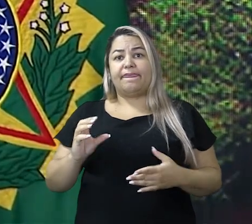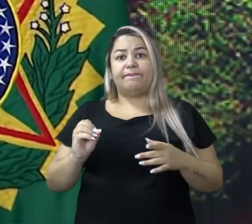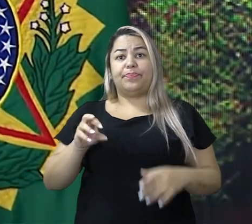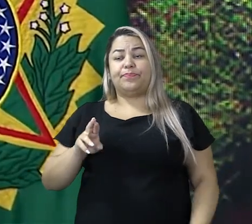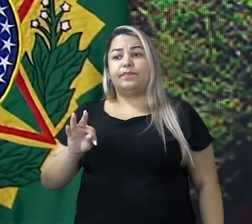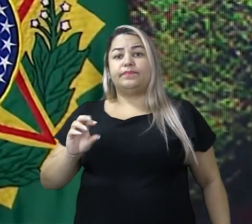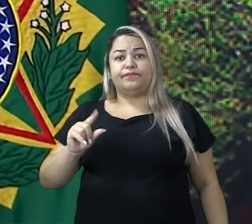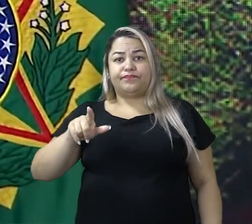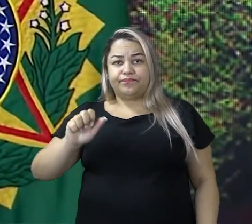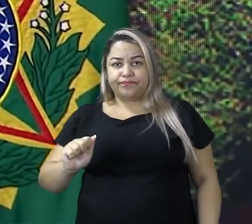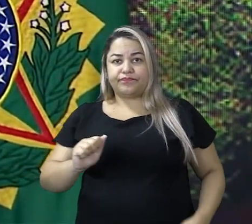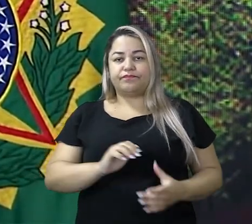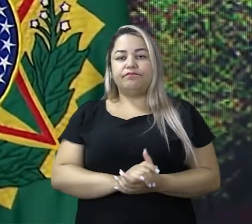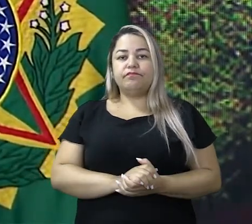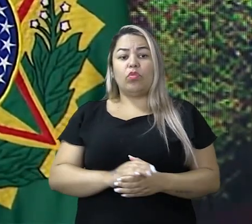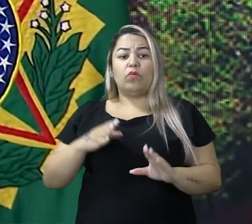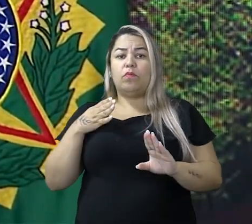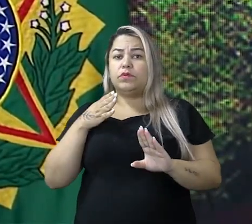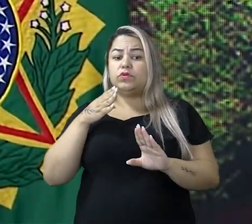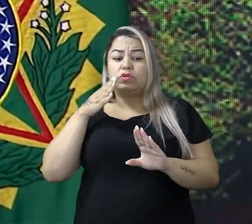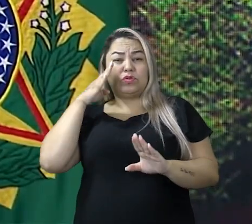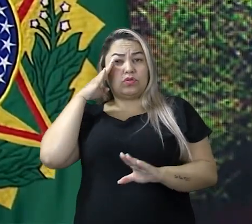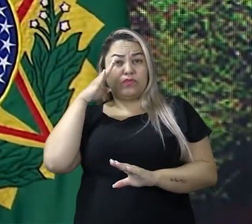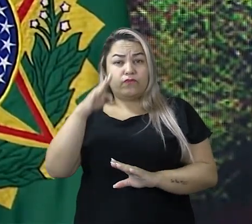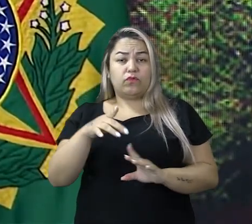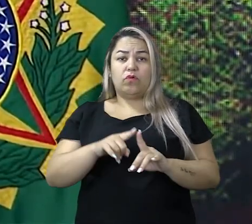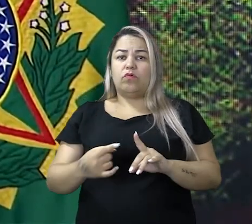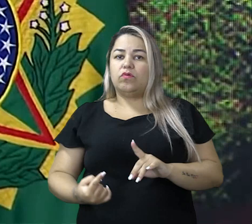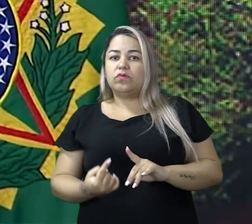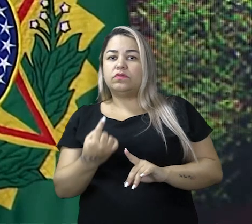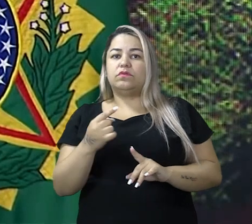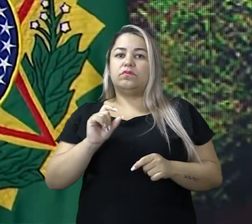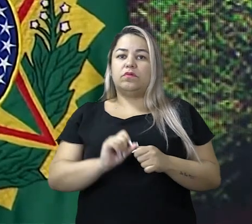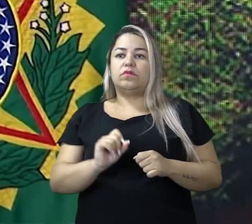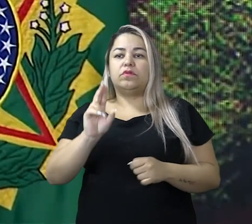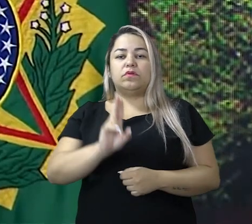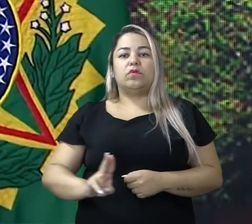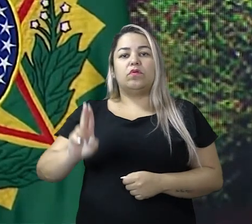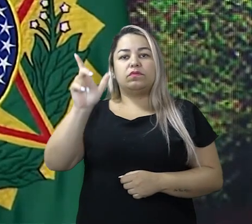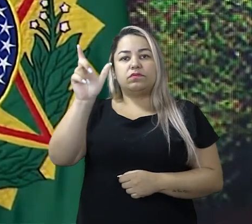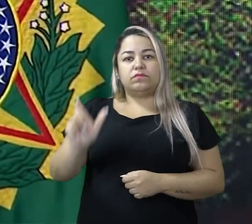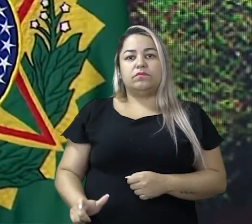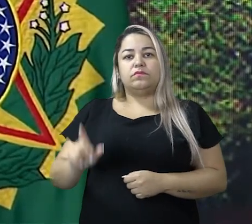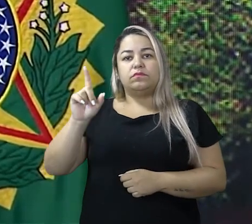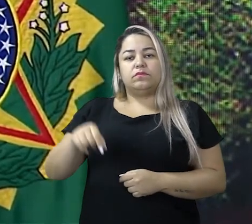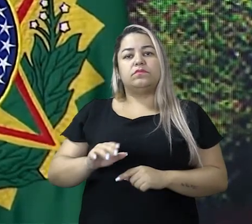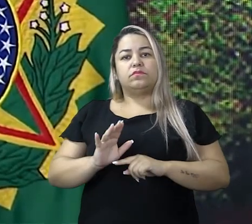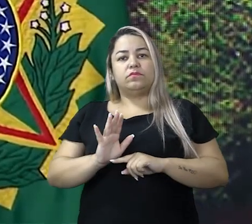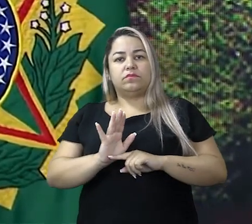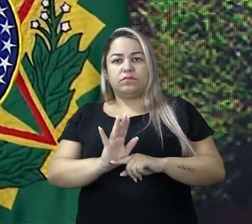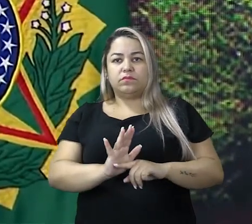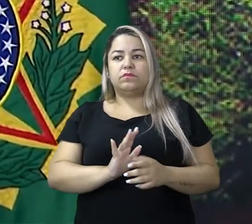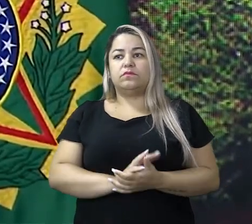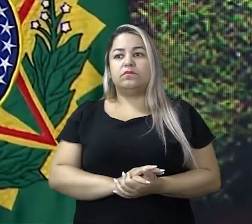tem outorga, porque sem outorga, o objetivo único é fazer com que o usuário